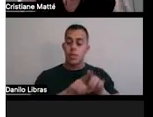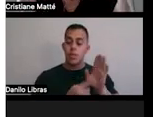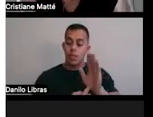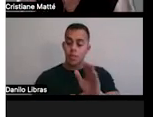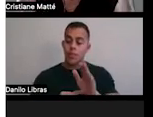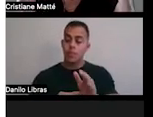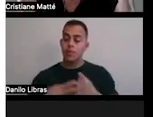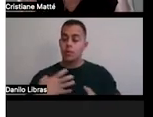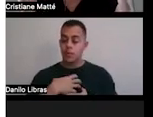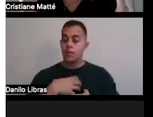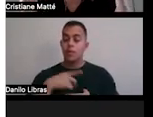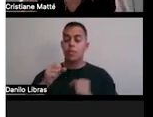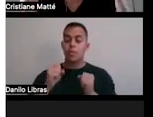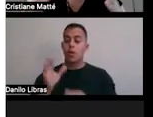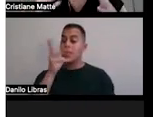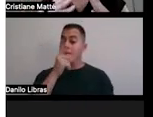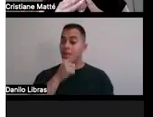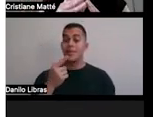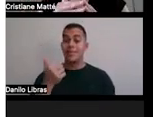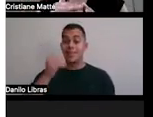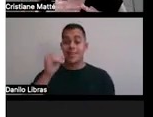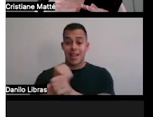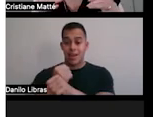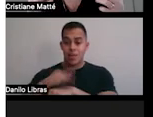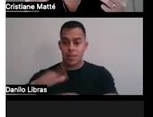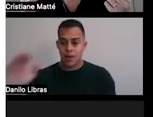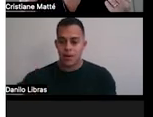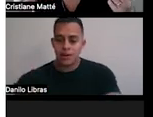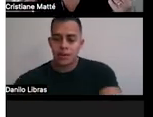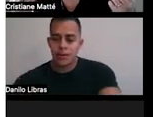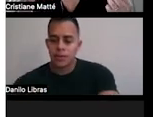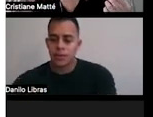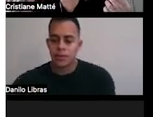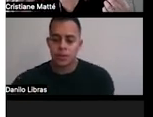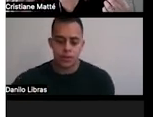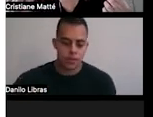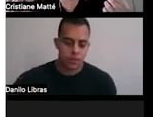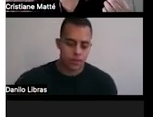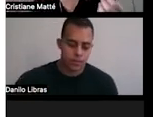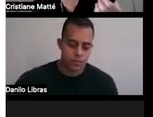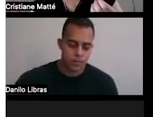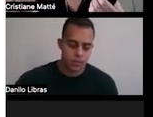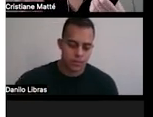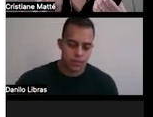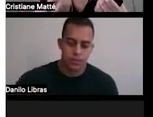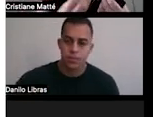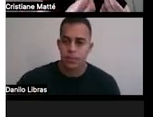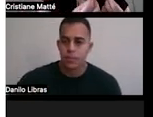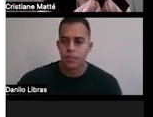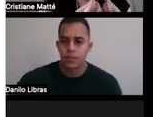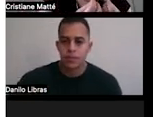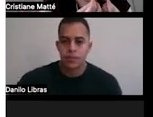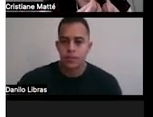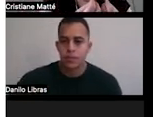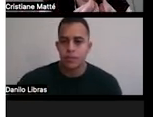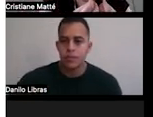uma década. Então, vocês imaginem, quando a gente começa a ter os primeiros efeitos visíveis da doença, a doença ela já está lá